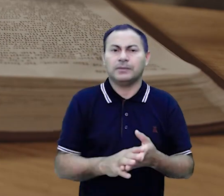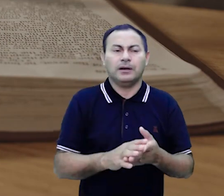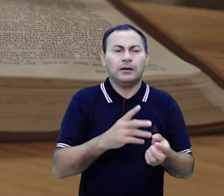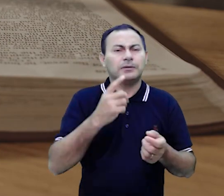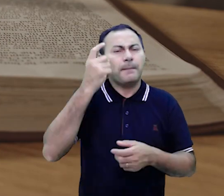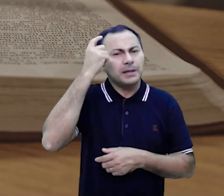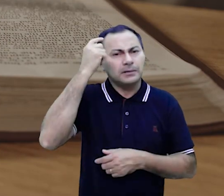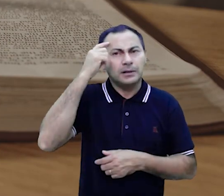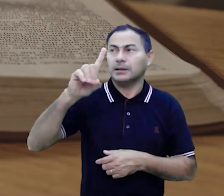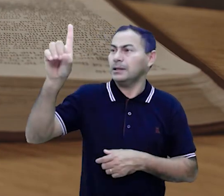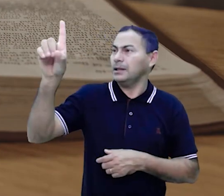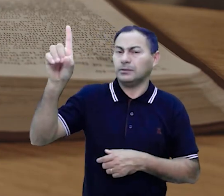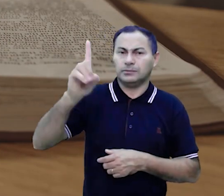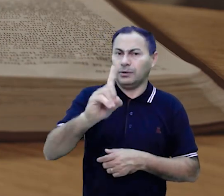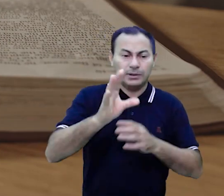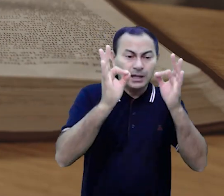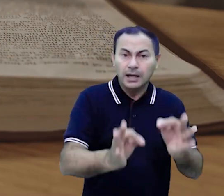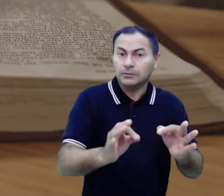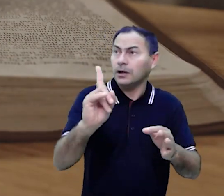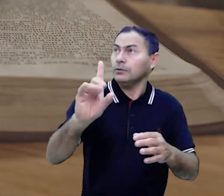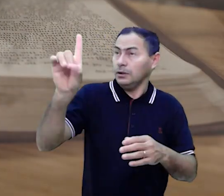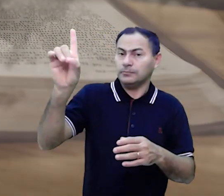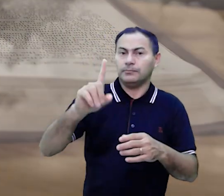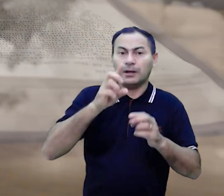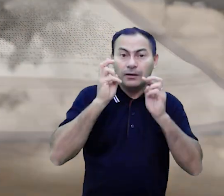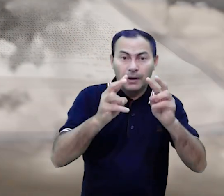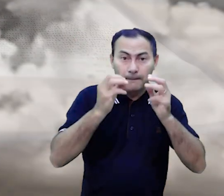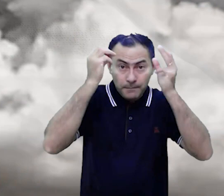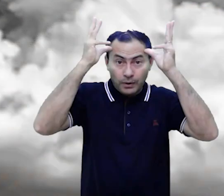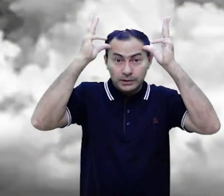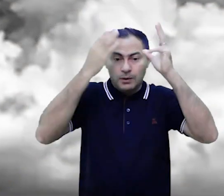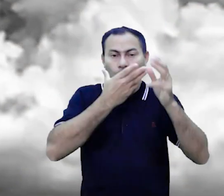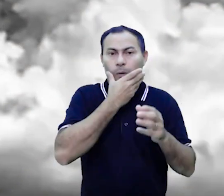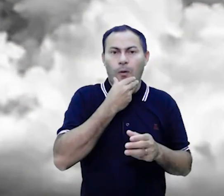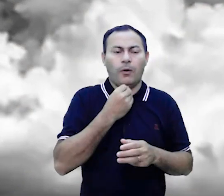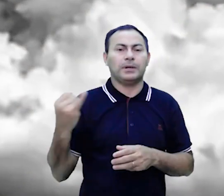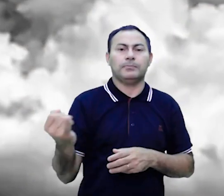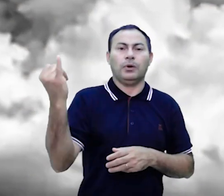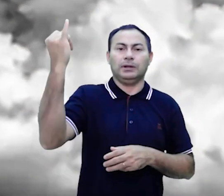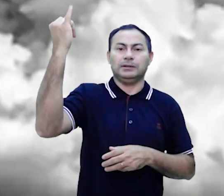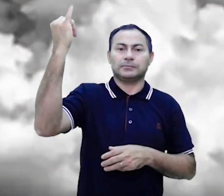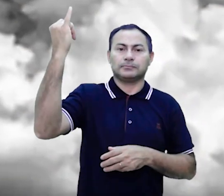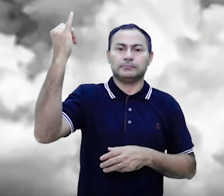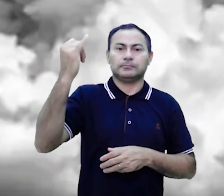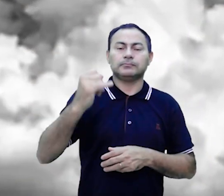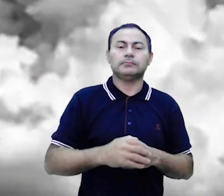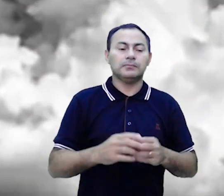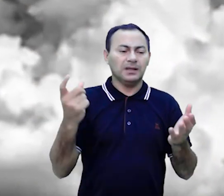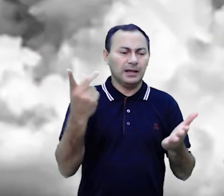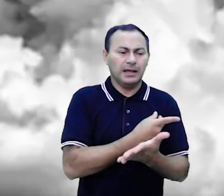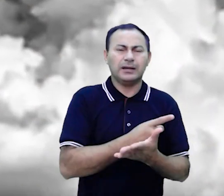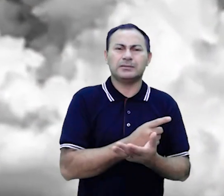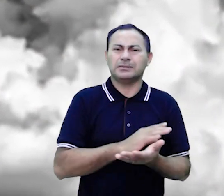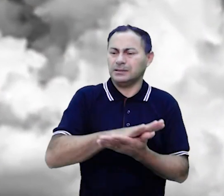até chegam a pensar, Deus, isso não é justo. Quando você vê Moisés, um homem tão importante, e